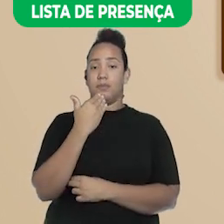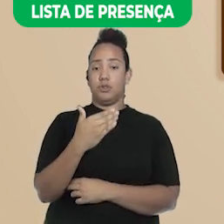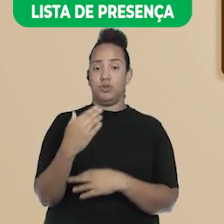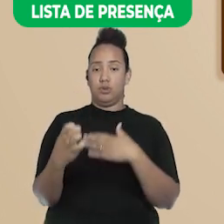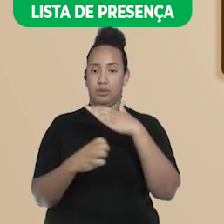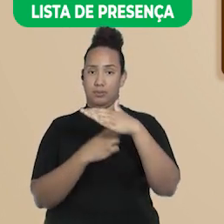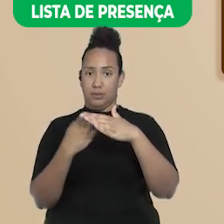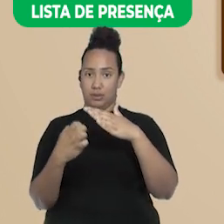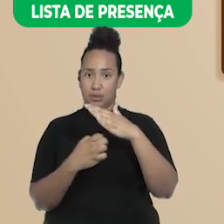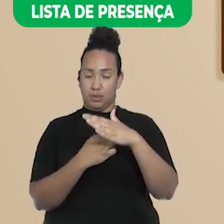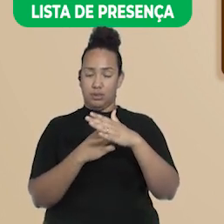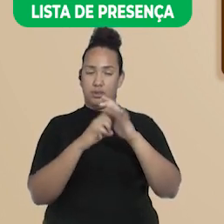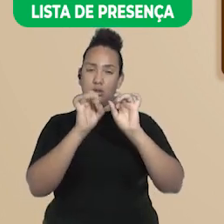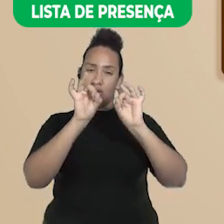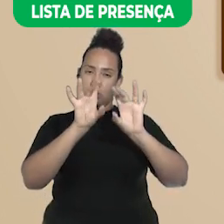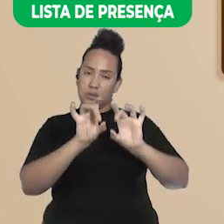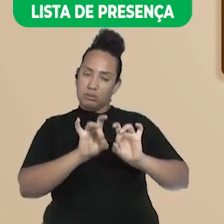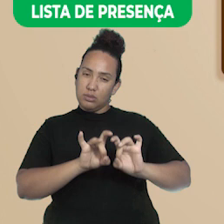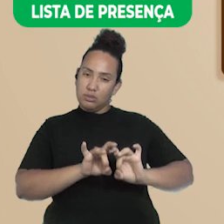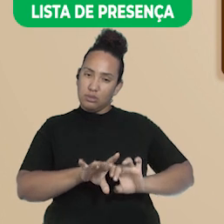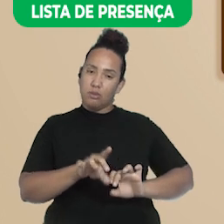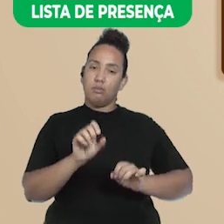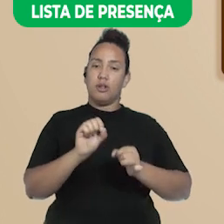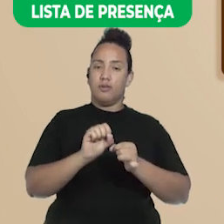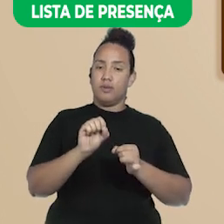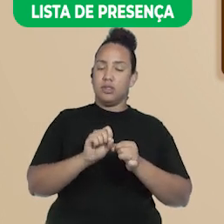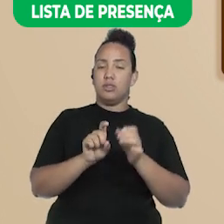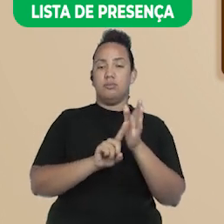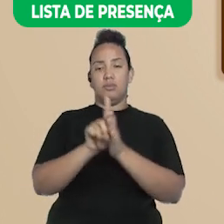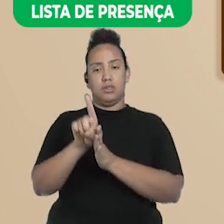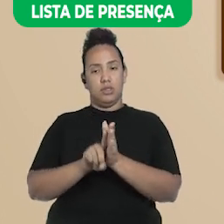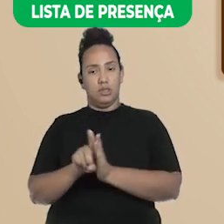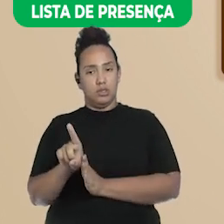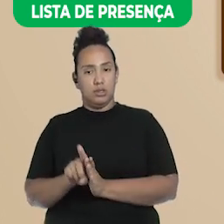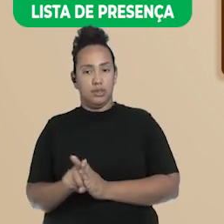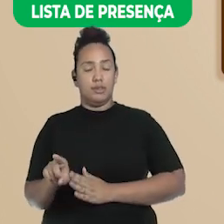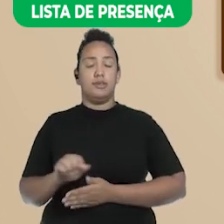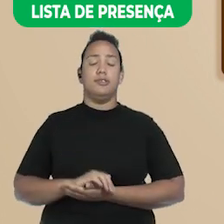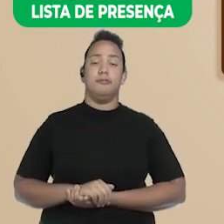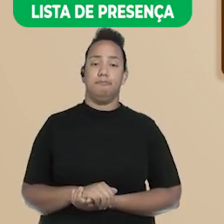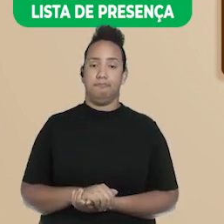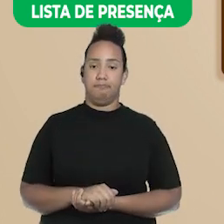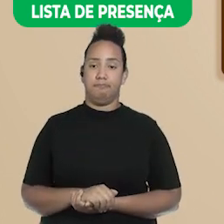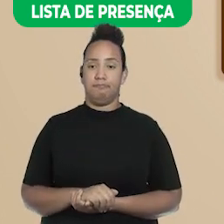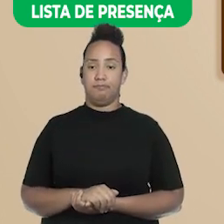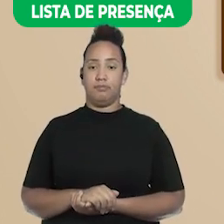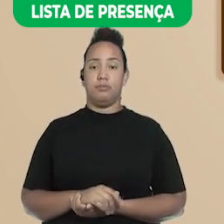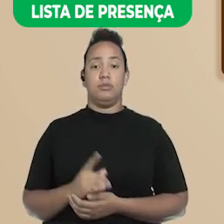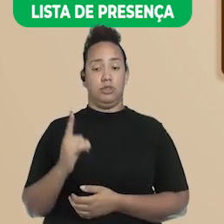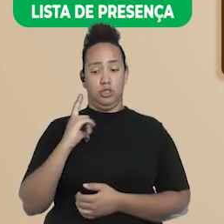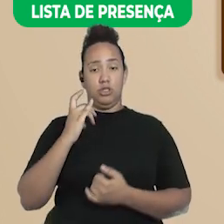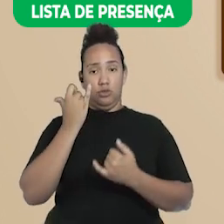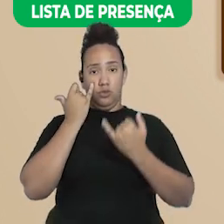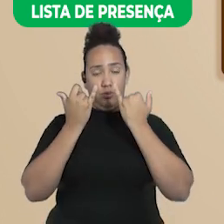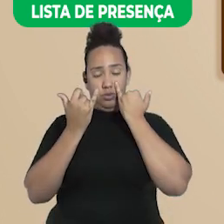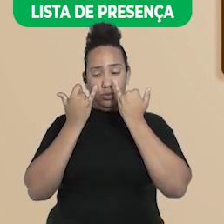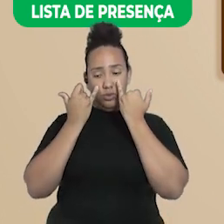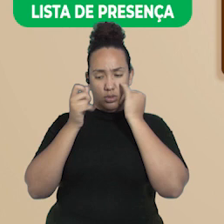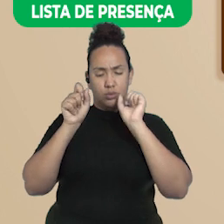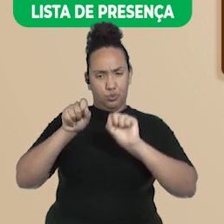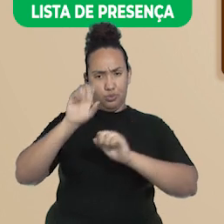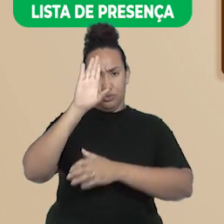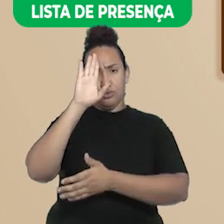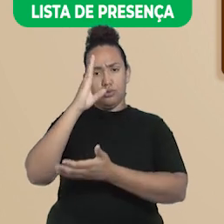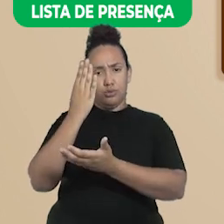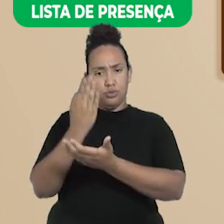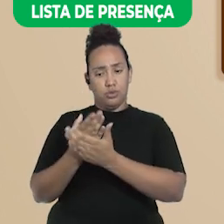empresa especializada para que fizesse essa pesquisa. Ou seja, ele teria dados bem confiáveis de um setor